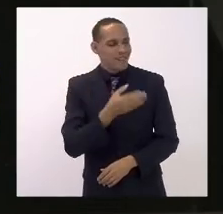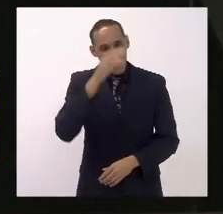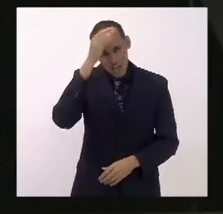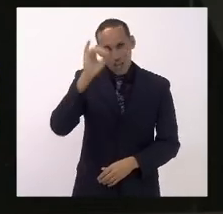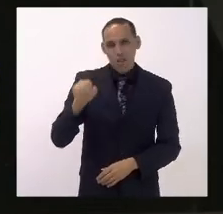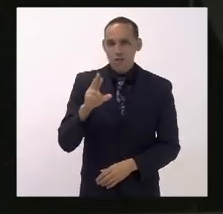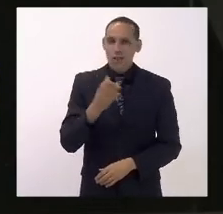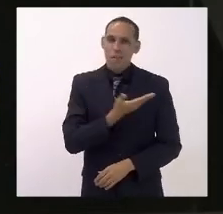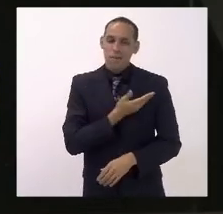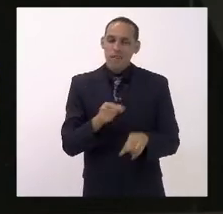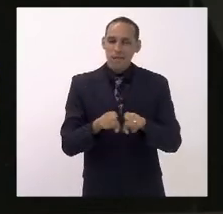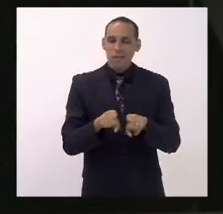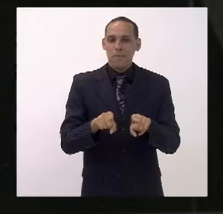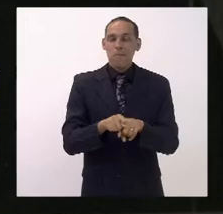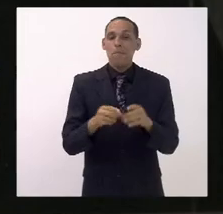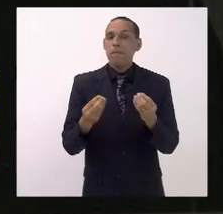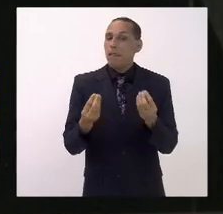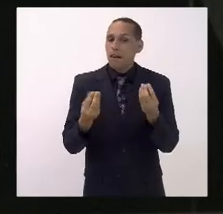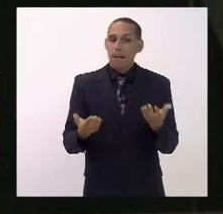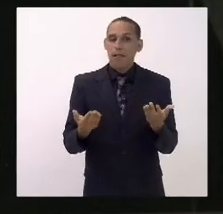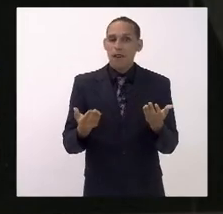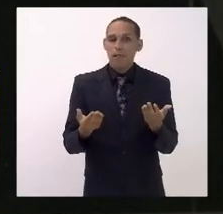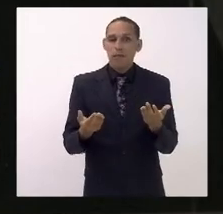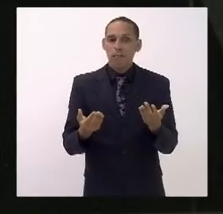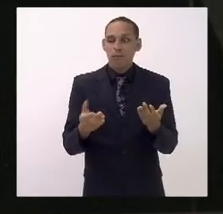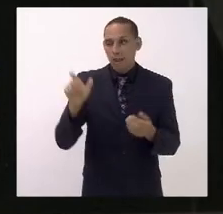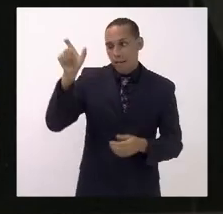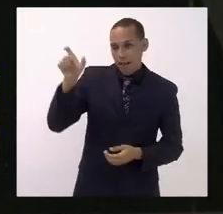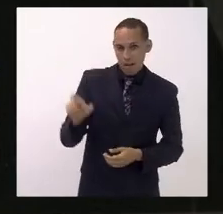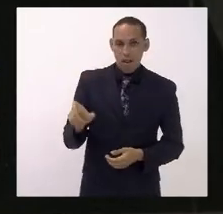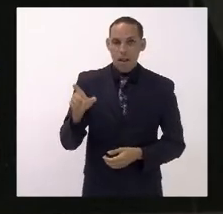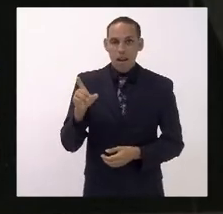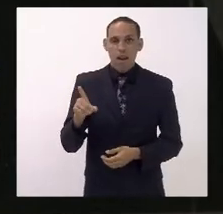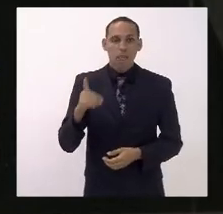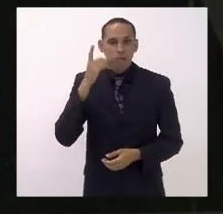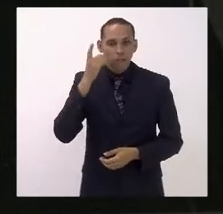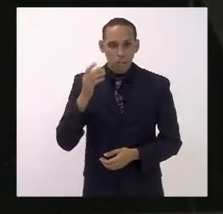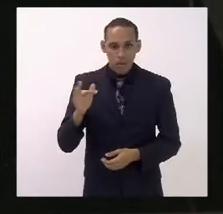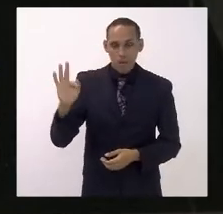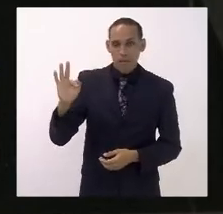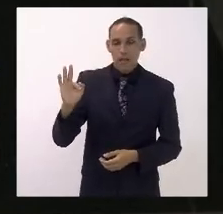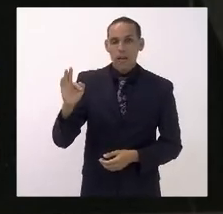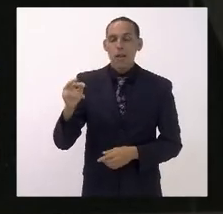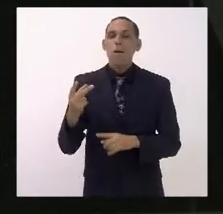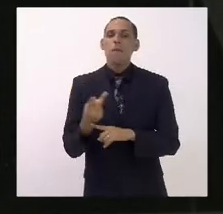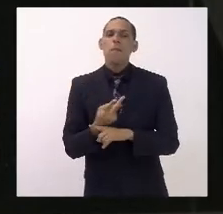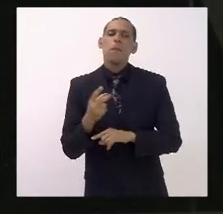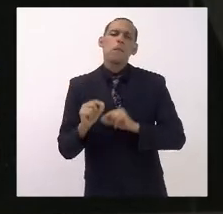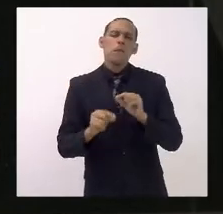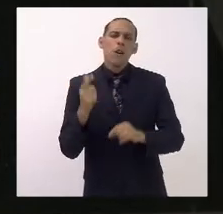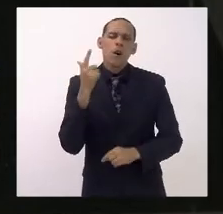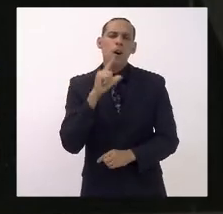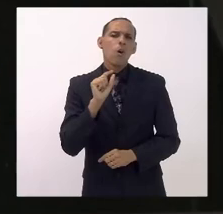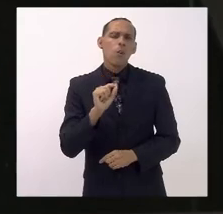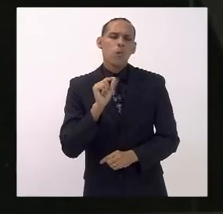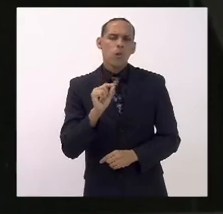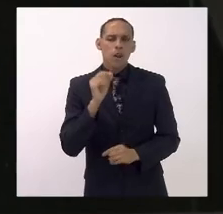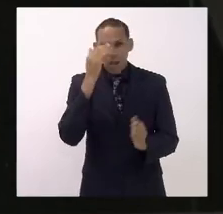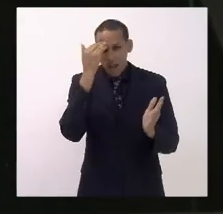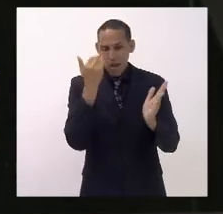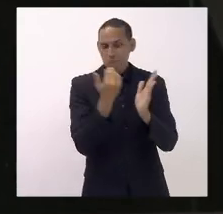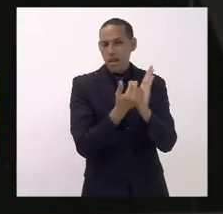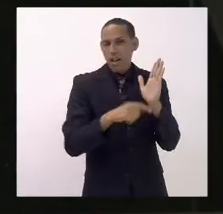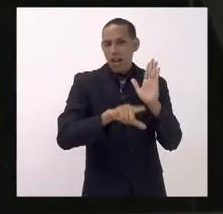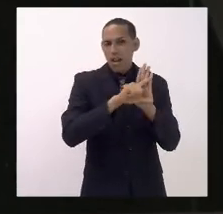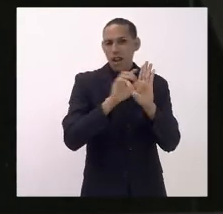é, para que ela possa buscar a efetiva observância da